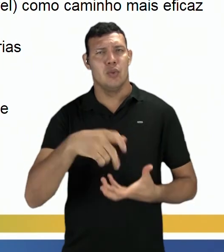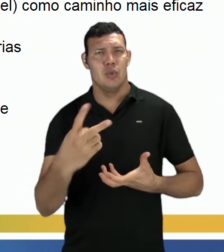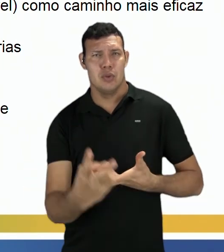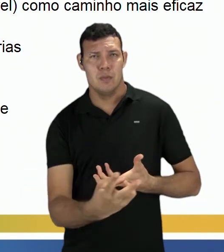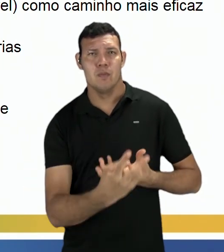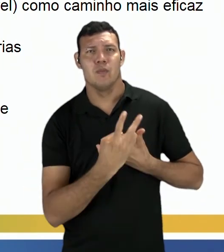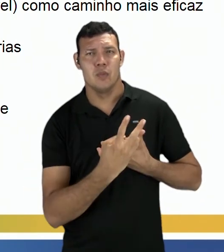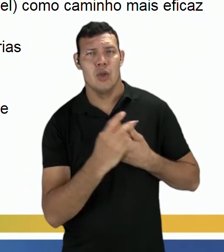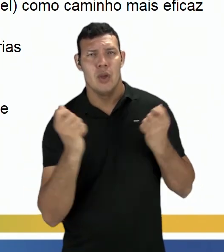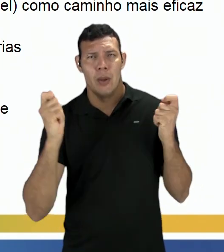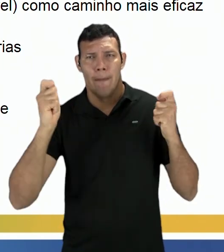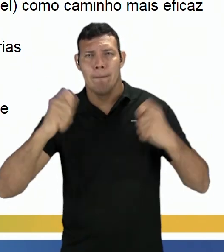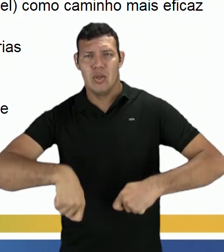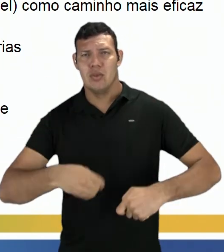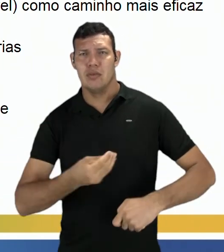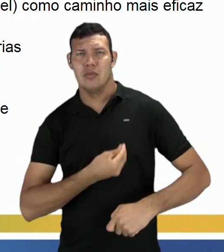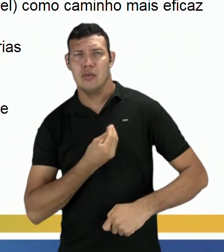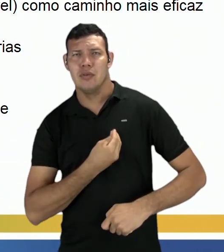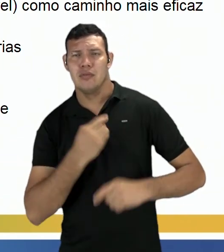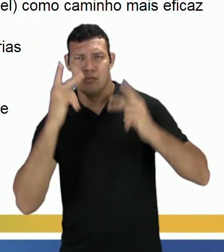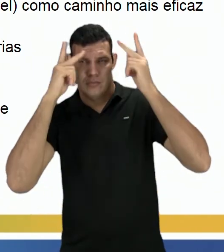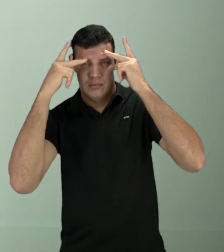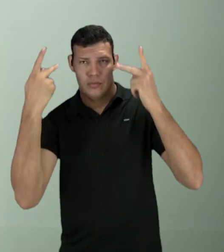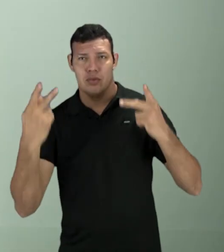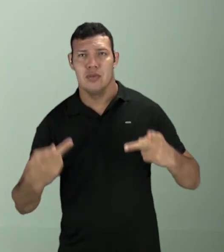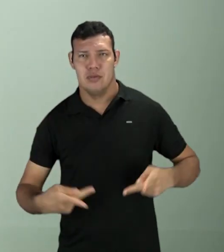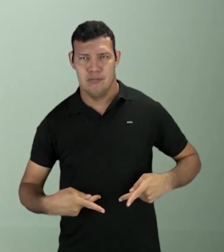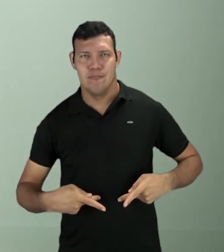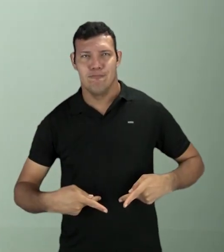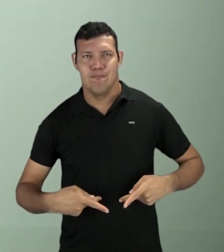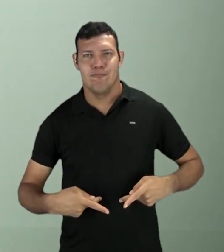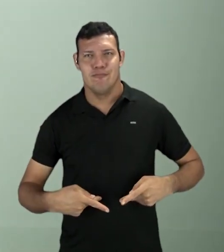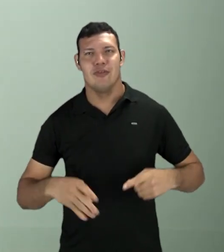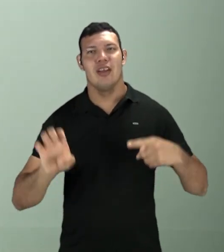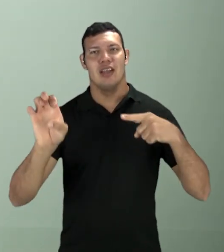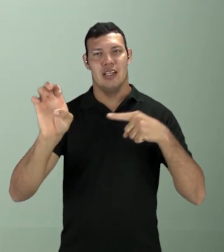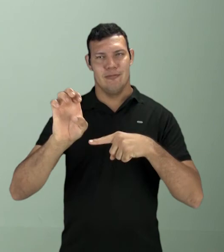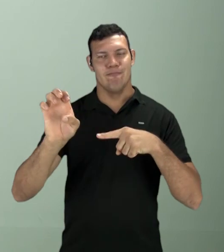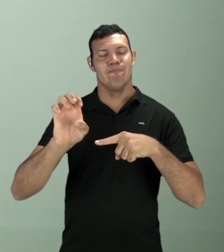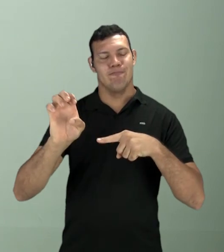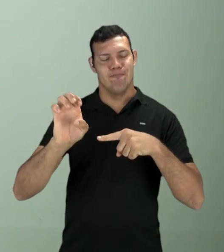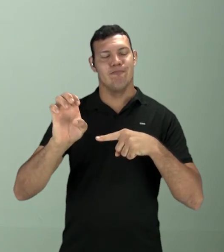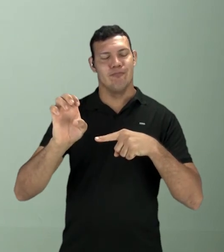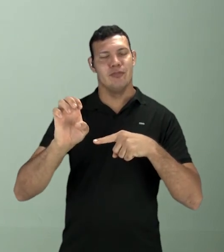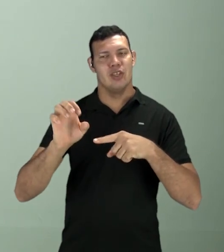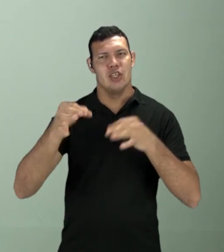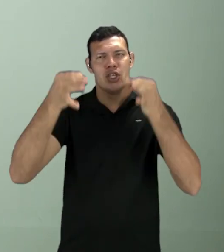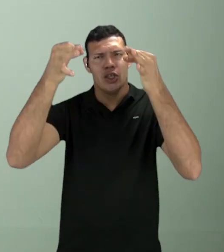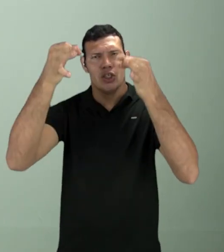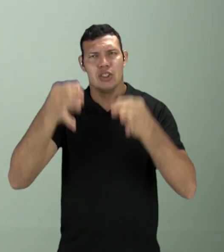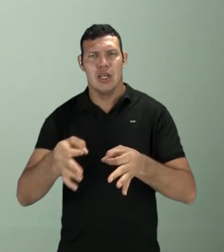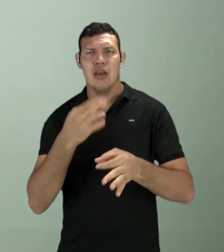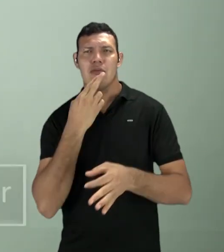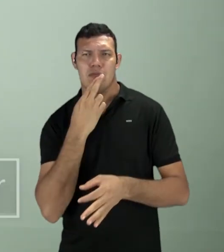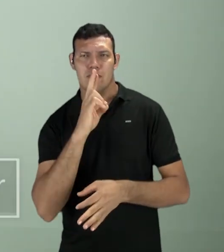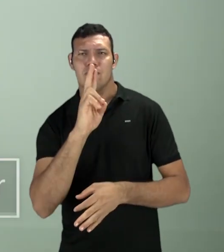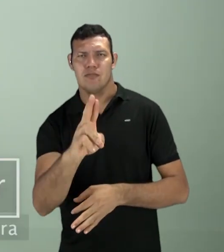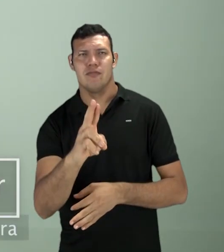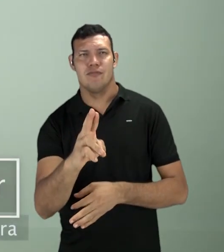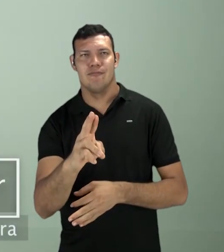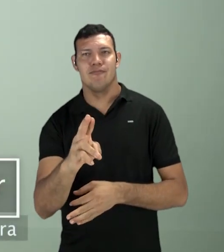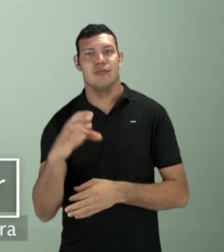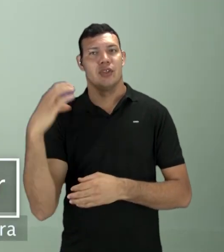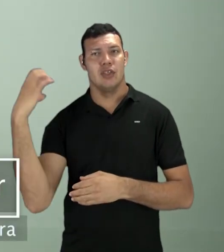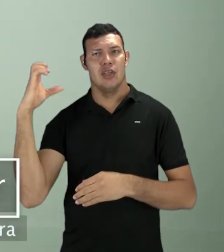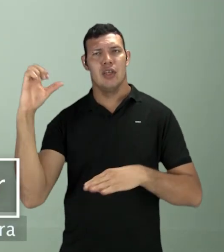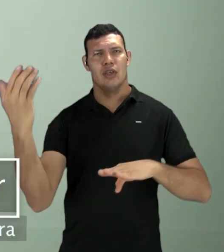ela deve fornecer o método seguro, o método provável. É isso que a ciência contemporânea se preocupa, esse olhar aqui sobre o